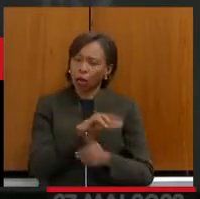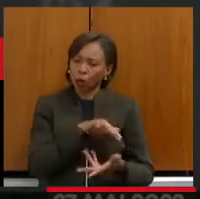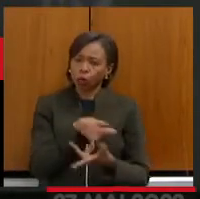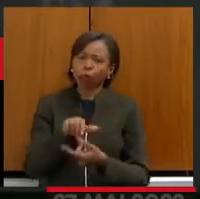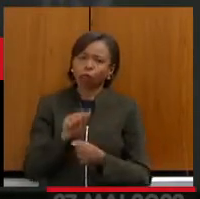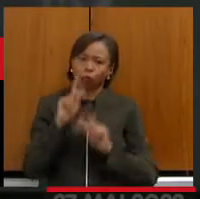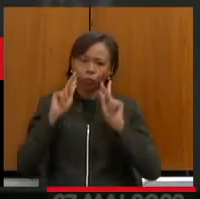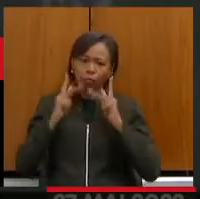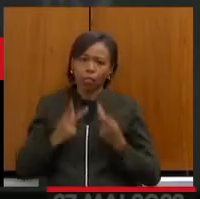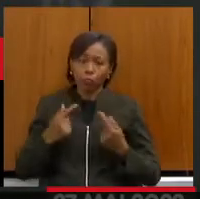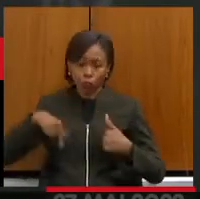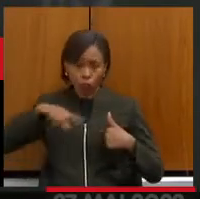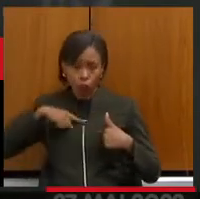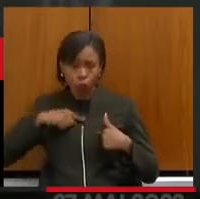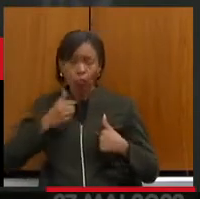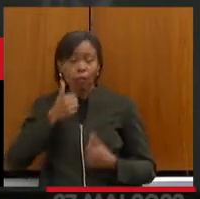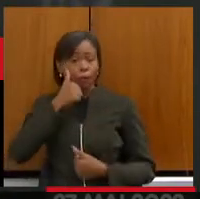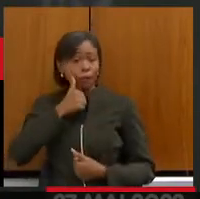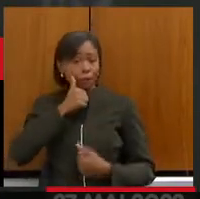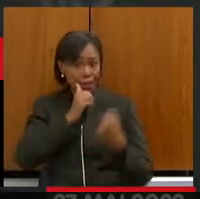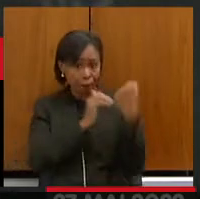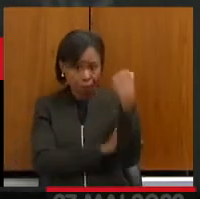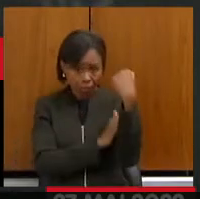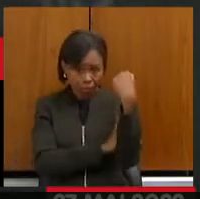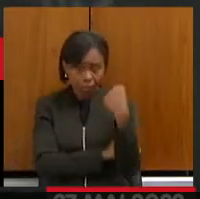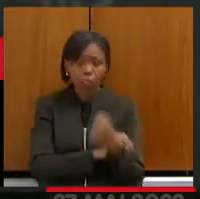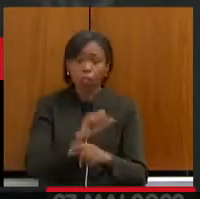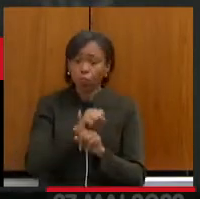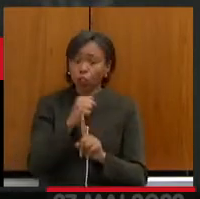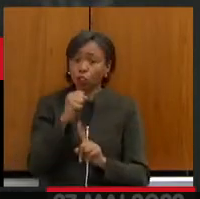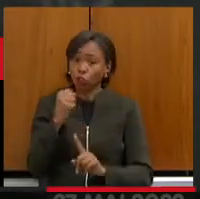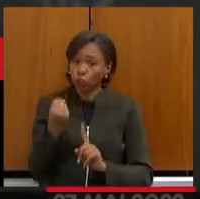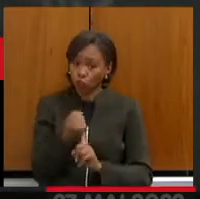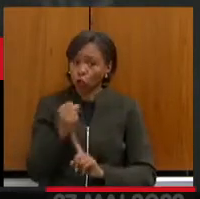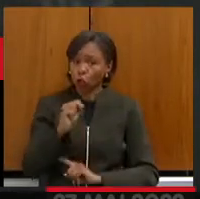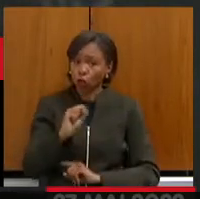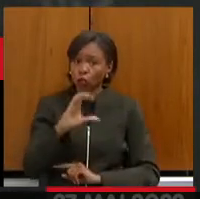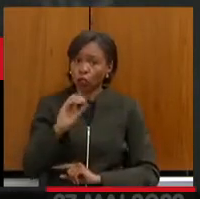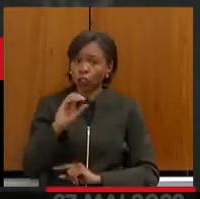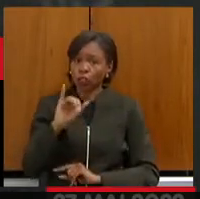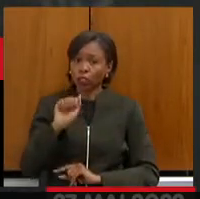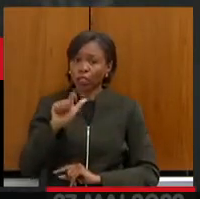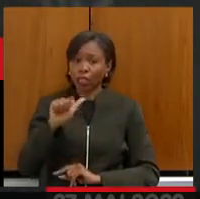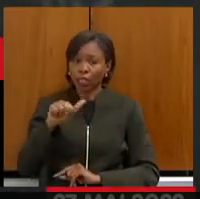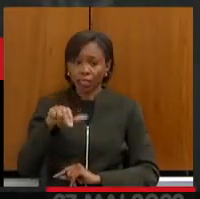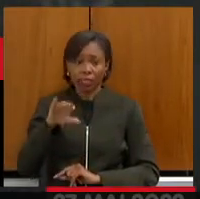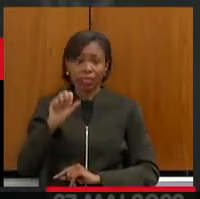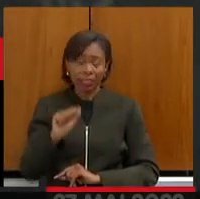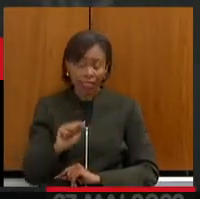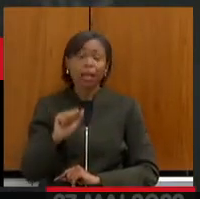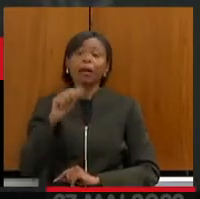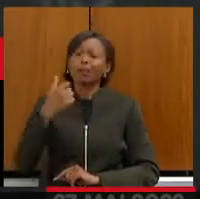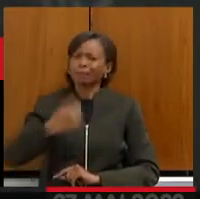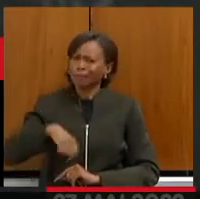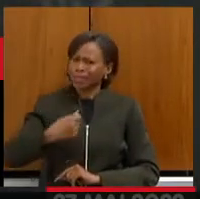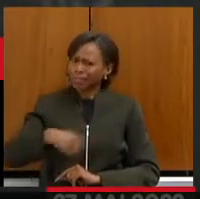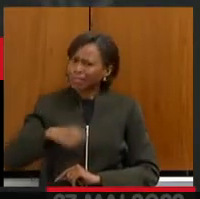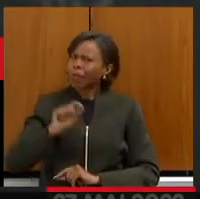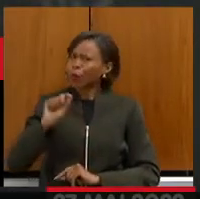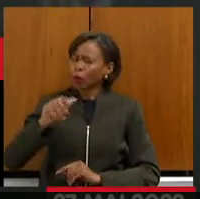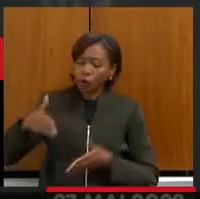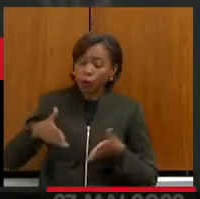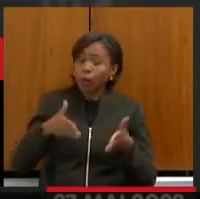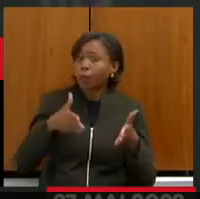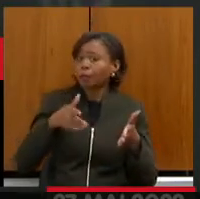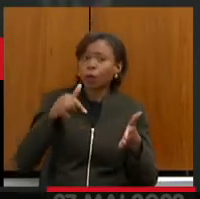feministas e socialistas sabemos que só nos resta um caminho é o caminho que têm de organizar a nossa